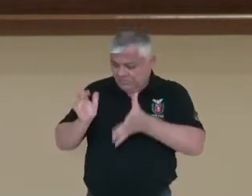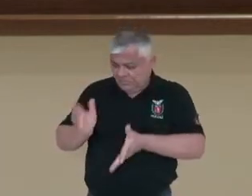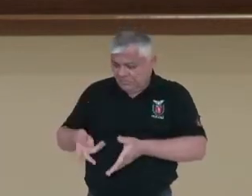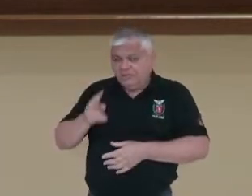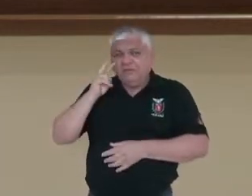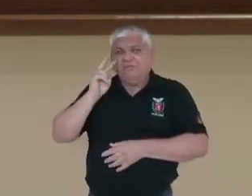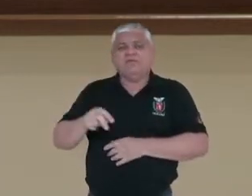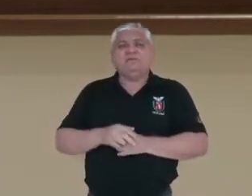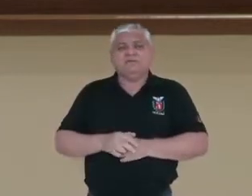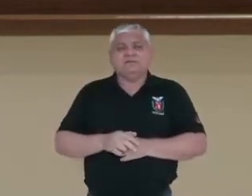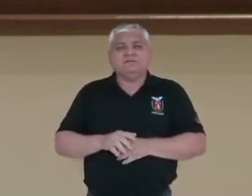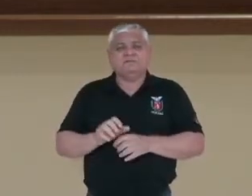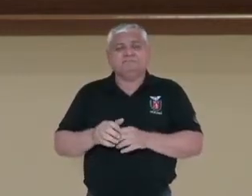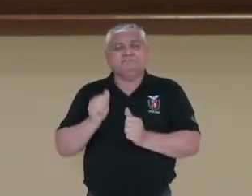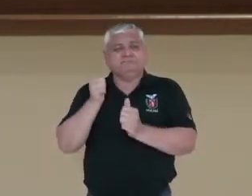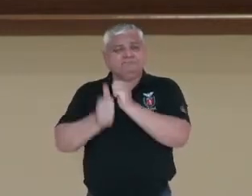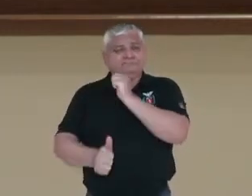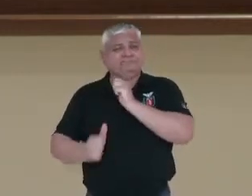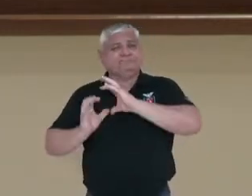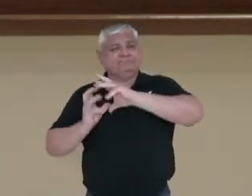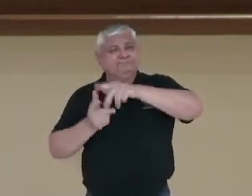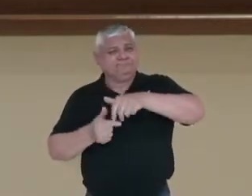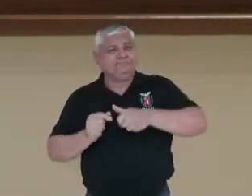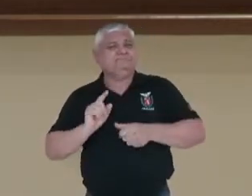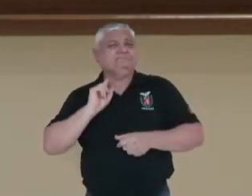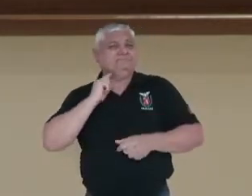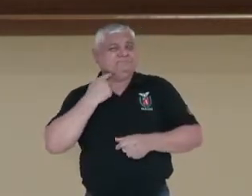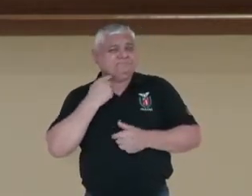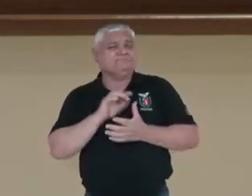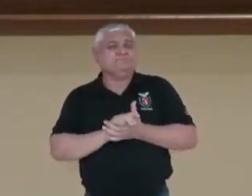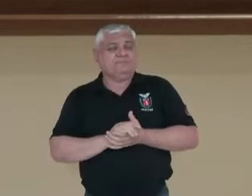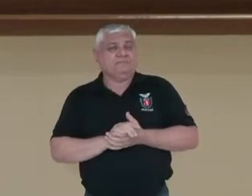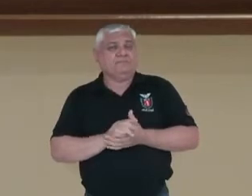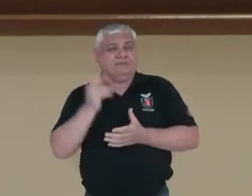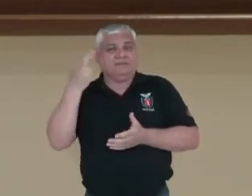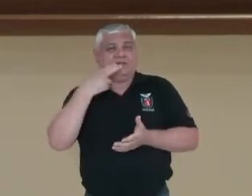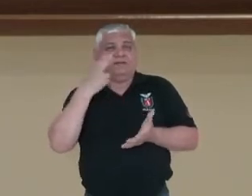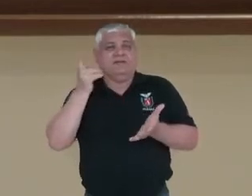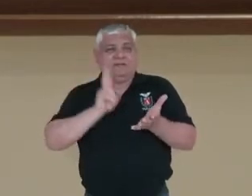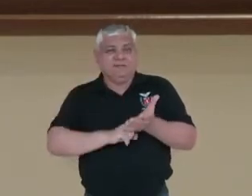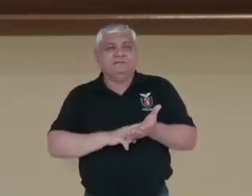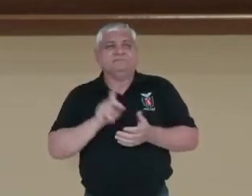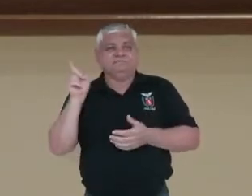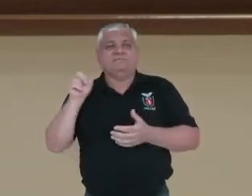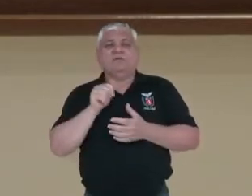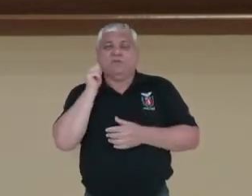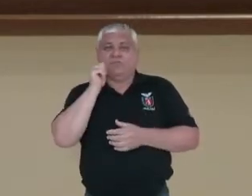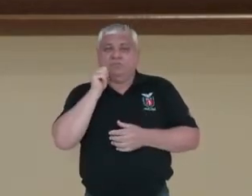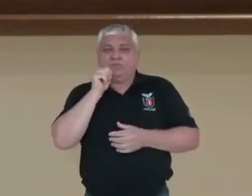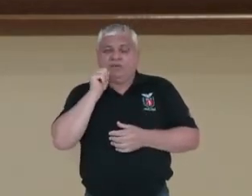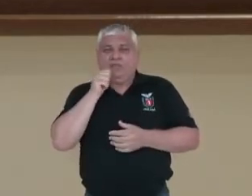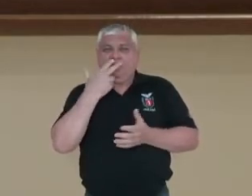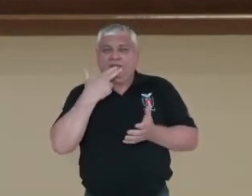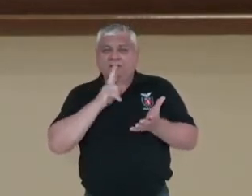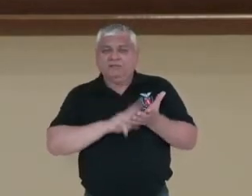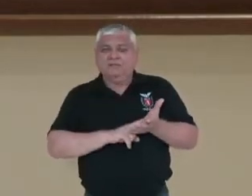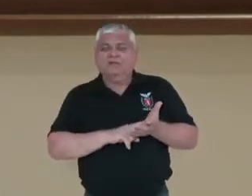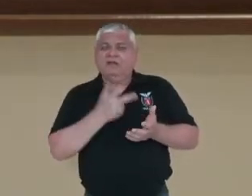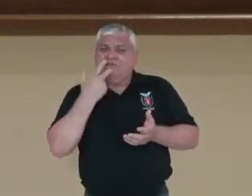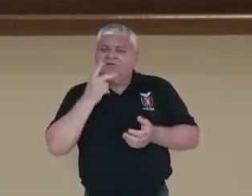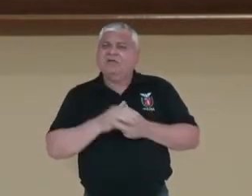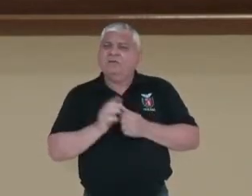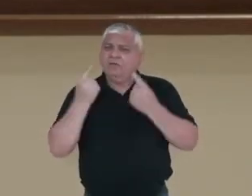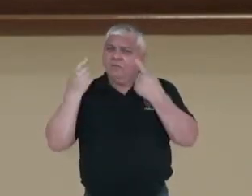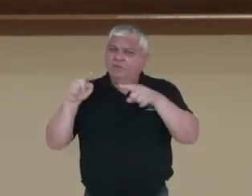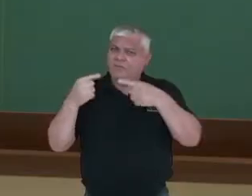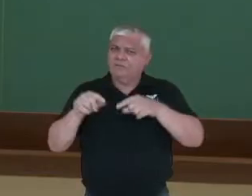uma poluição. A nossa colega Josilda Cardoso, ela faz esse